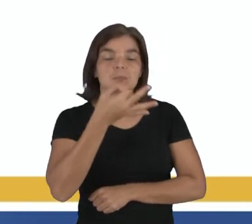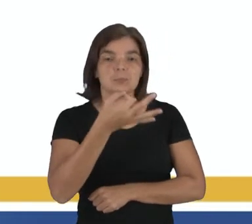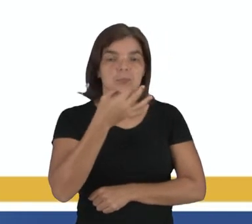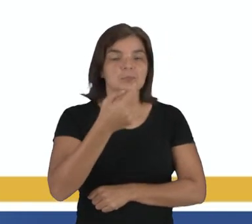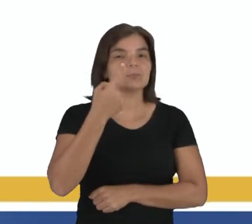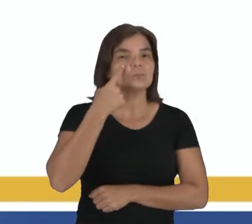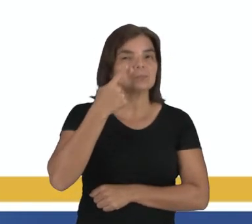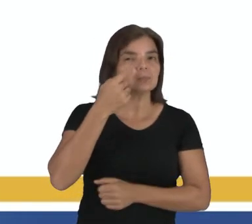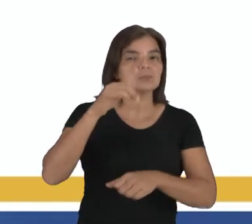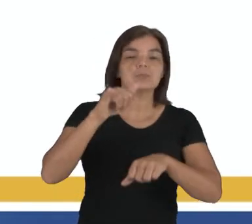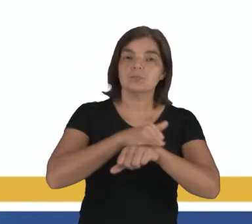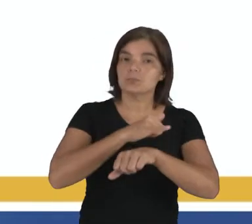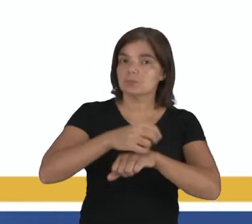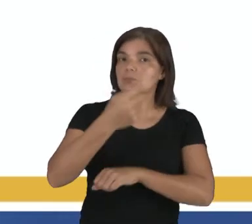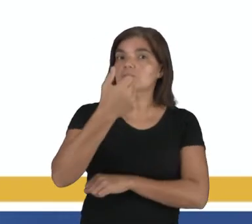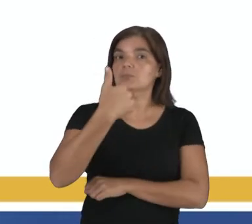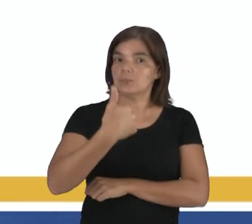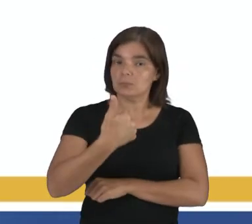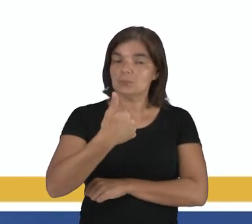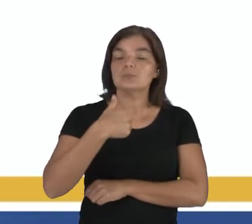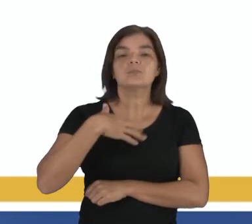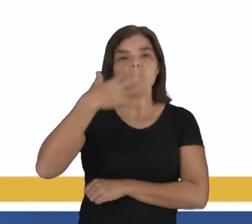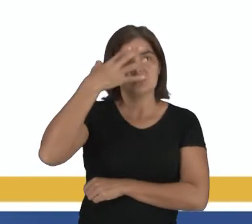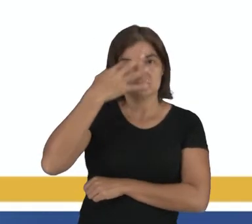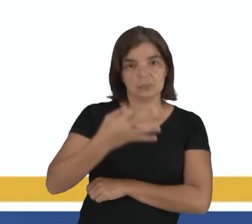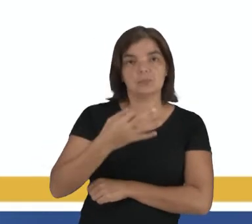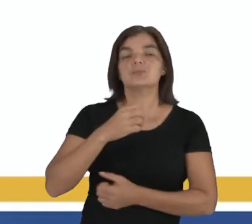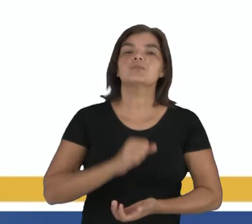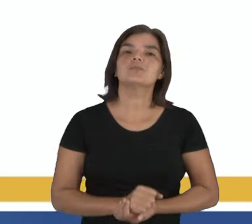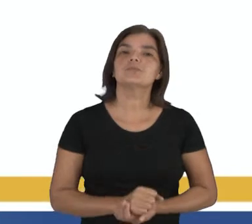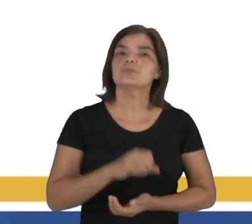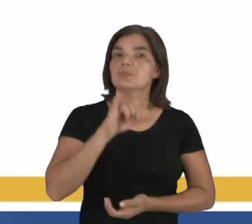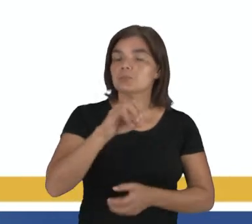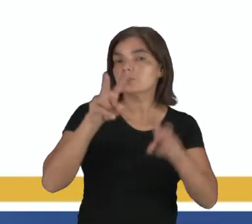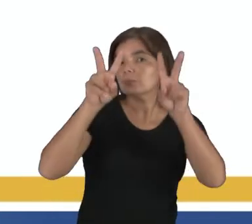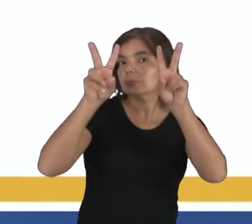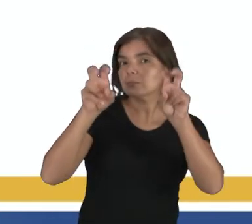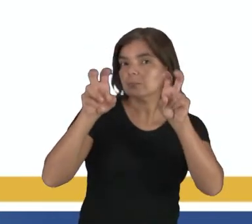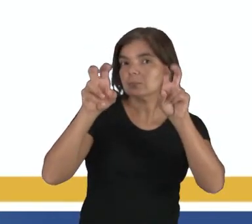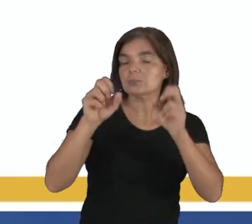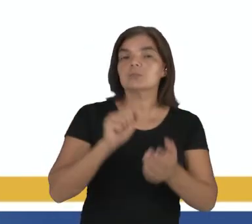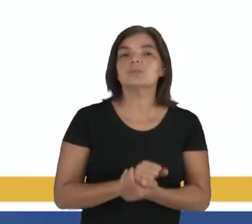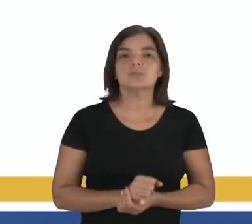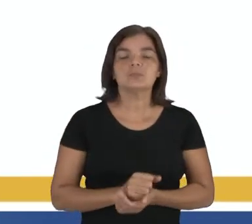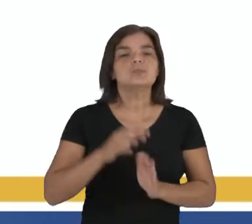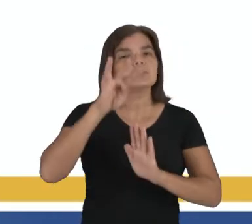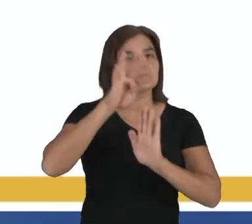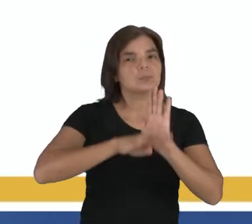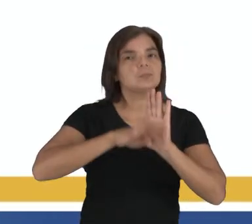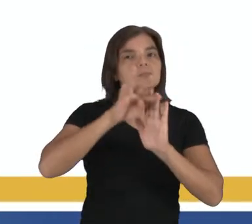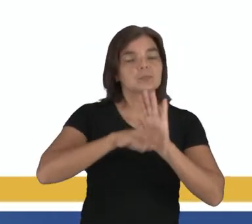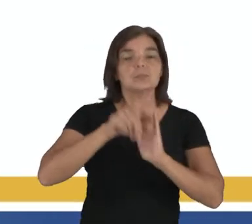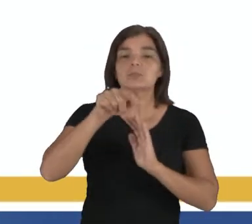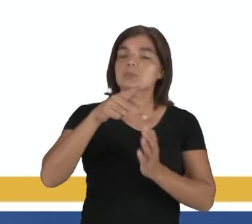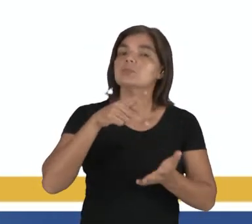você fez lá na estratégia 1, se elas se confirmam, se o título, se o texto